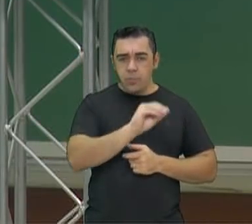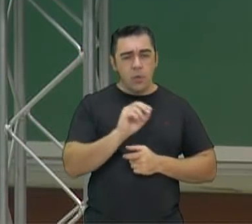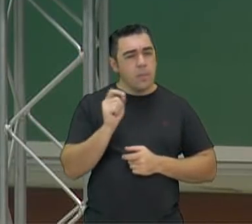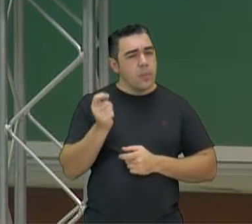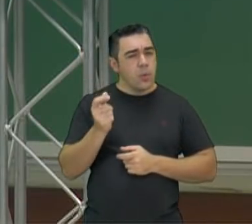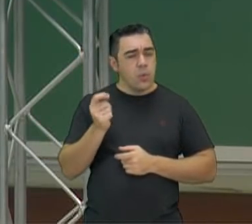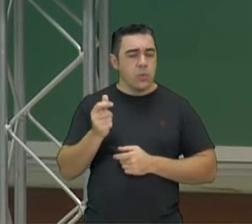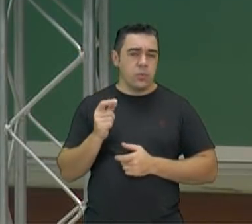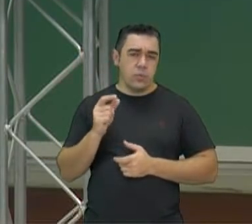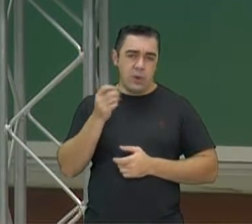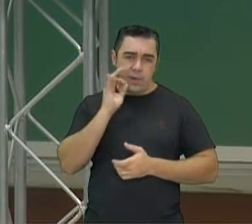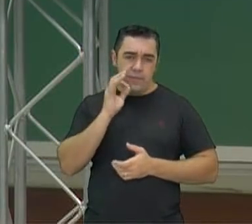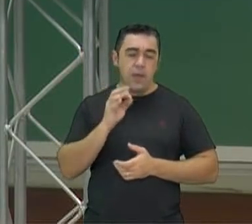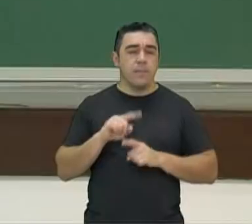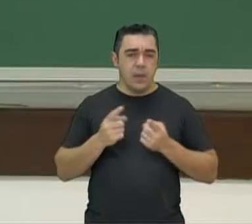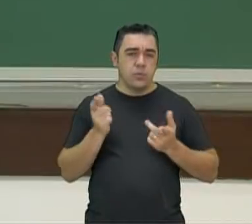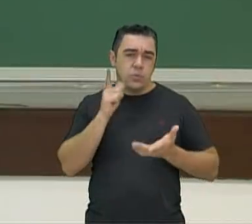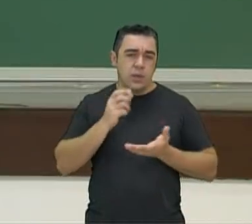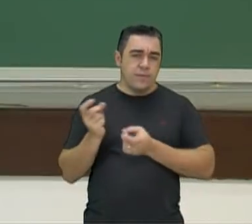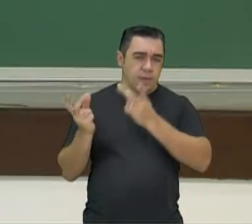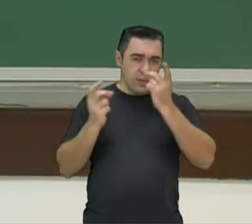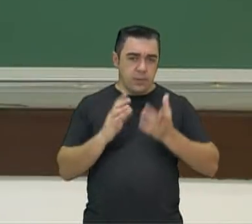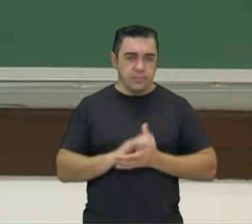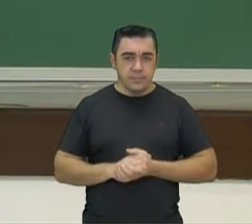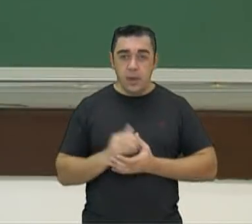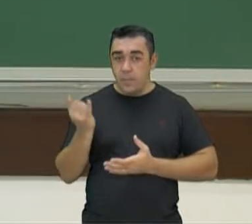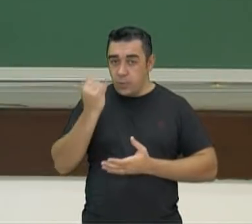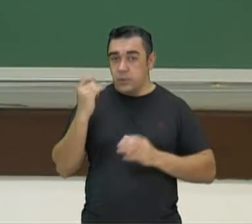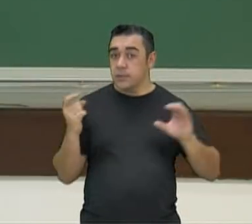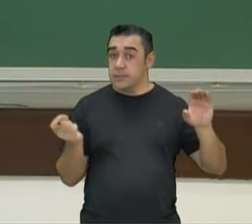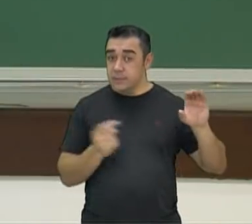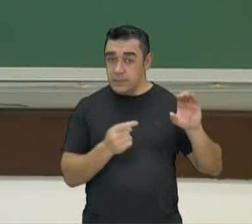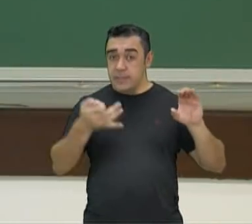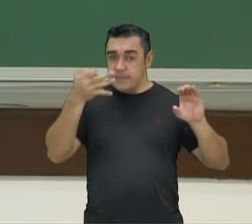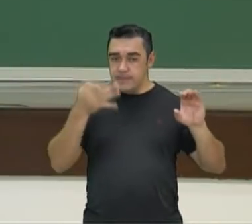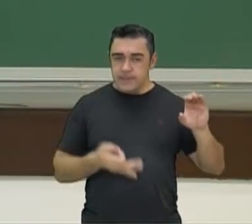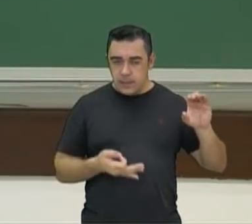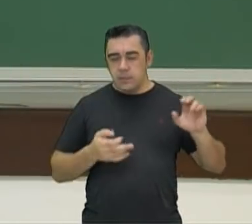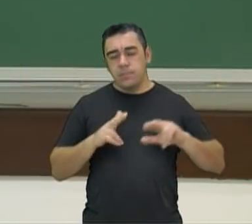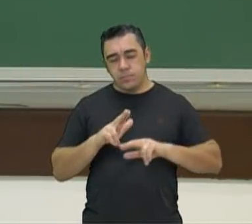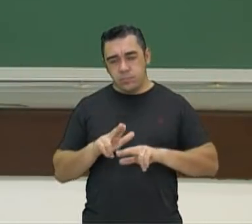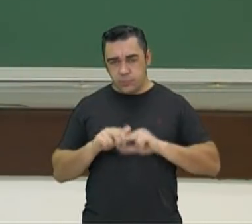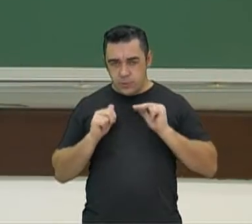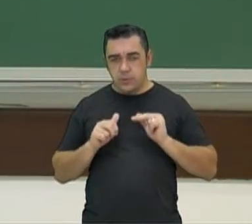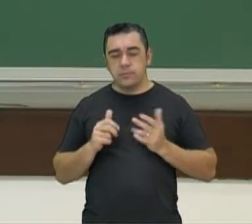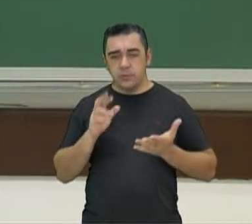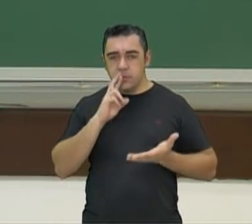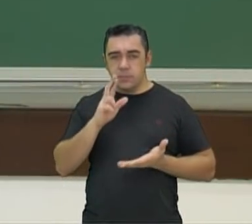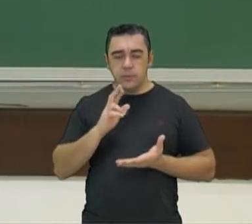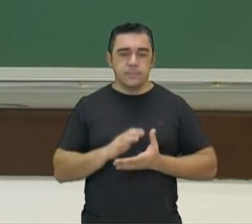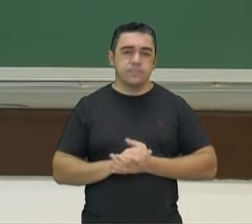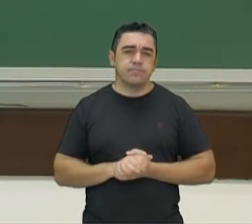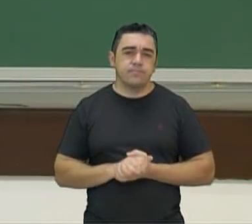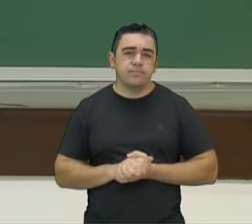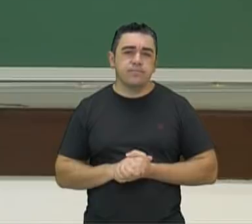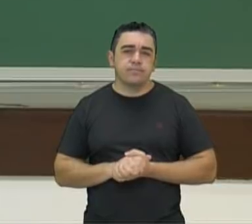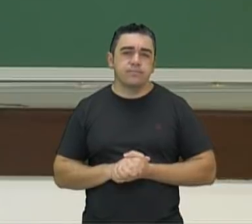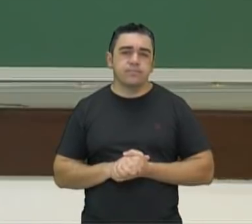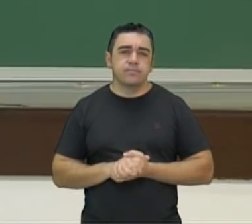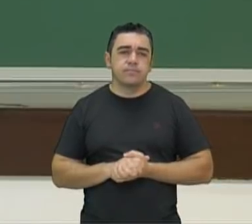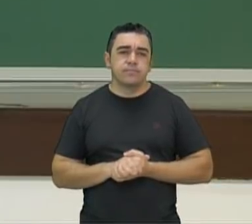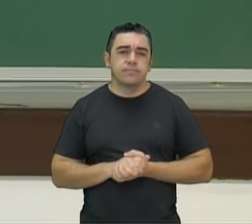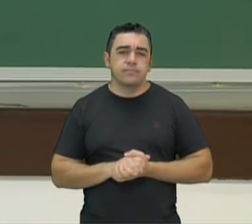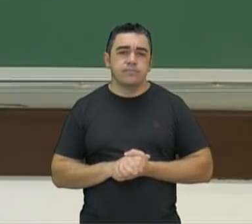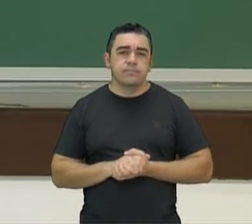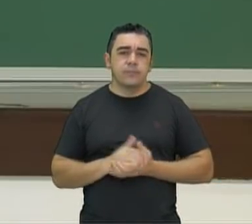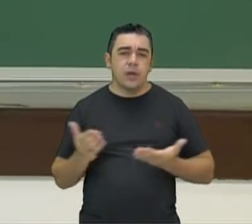né? Beleza? Bem tranquilo. Muito importante a letra C, por isso que eu fiz questão de marcar ela. Vamos para frente?